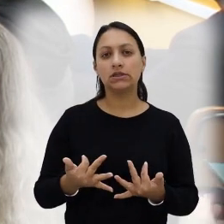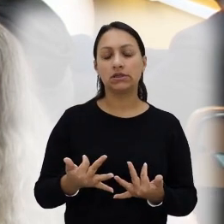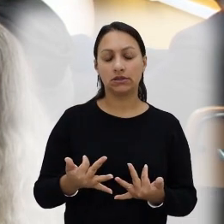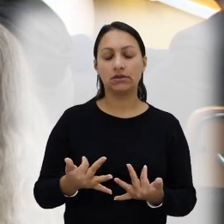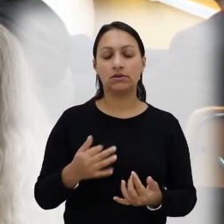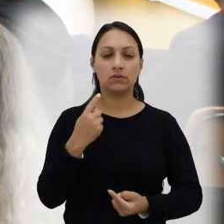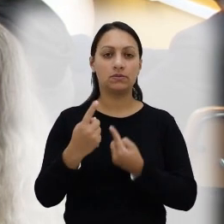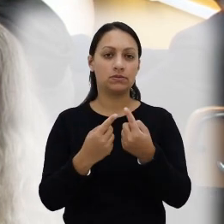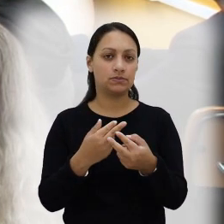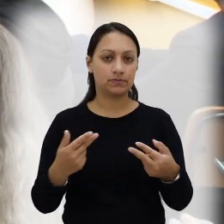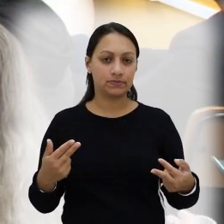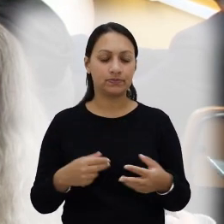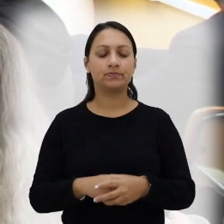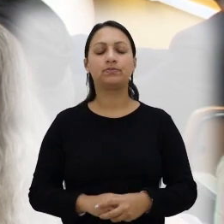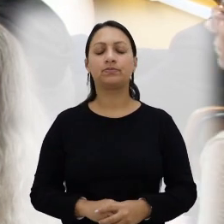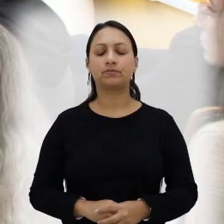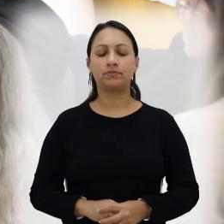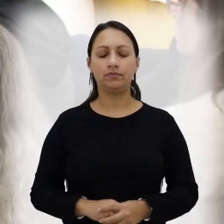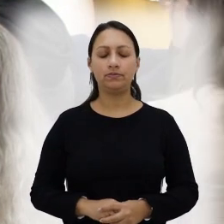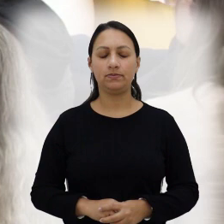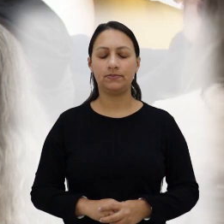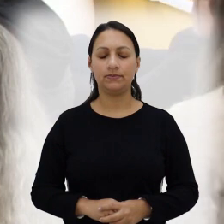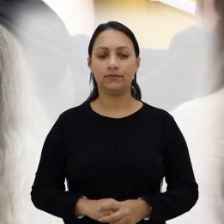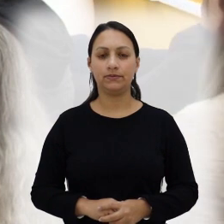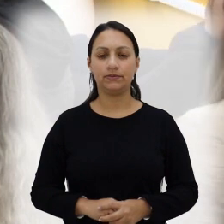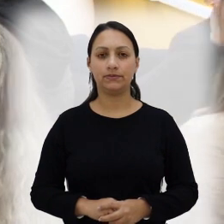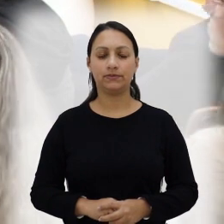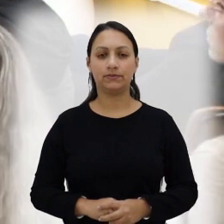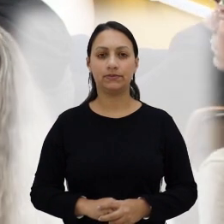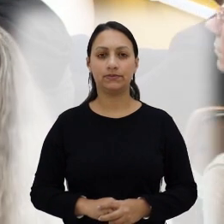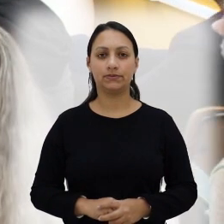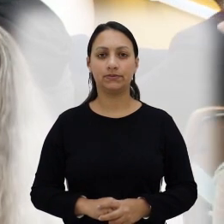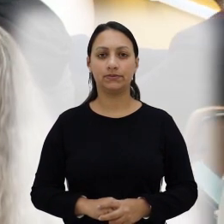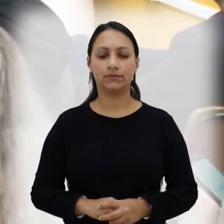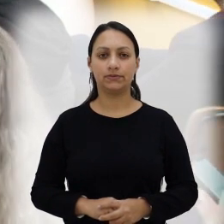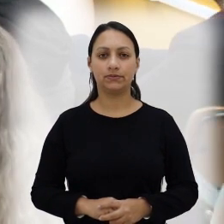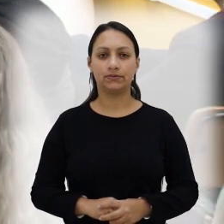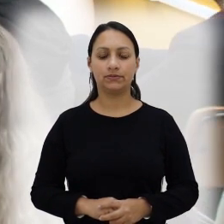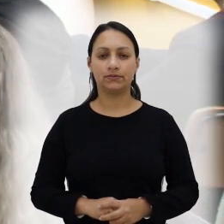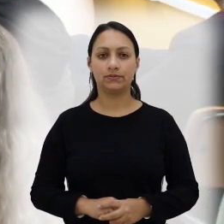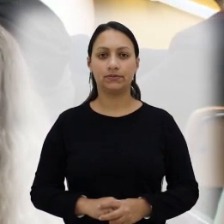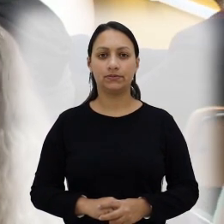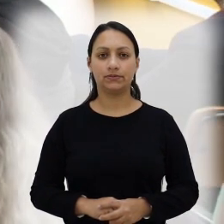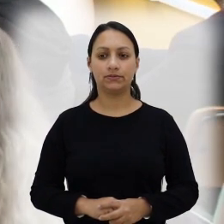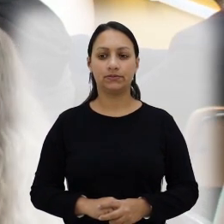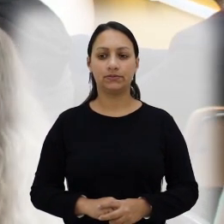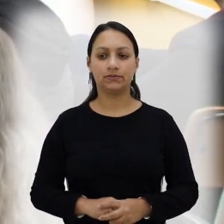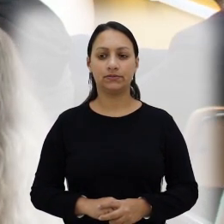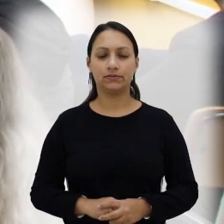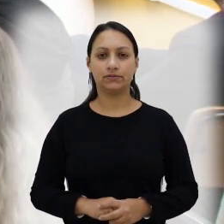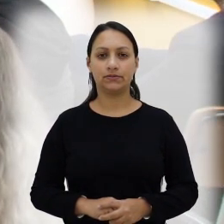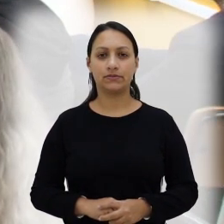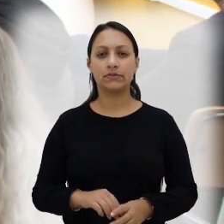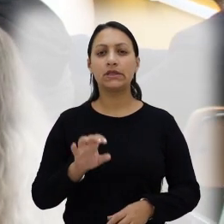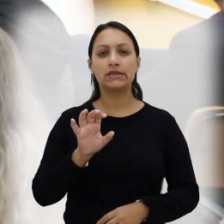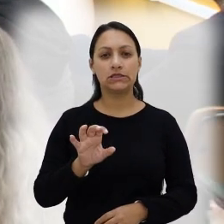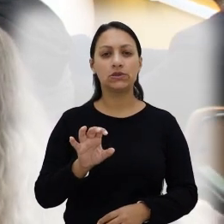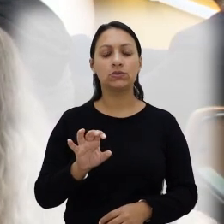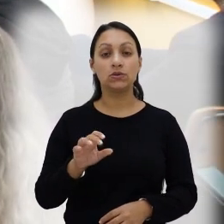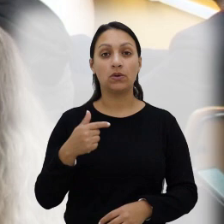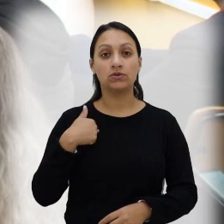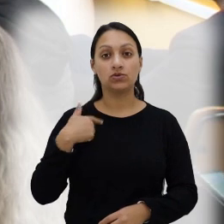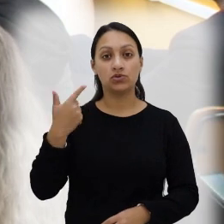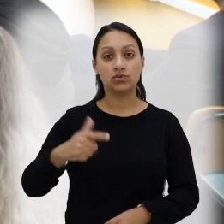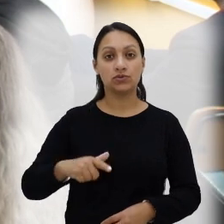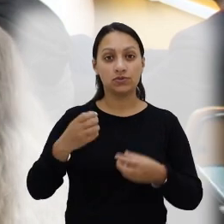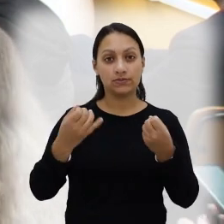Tá? Não, é isso que eu vou reforçar, porque eu me